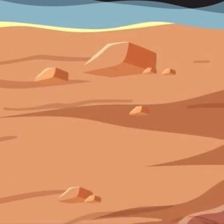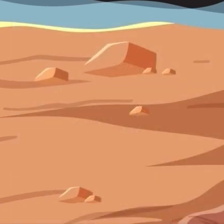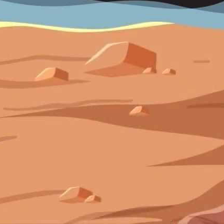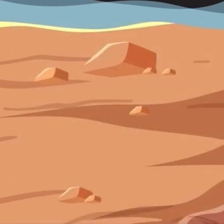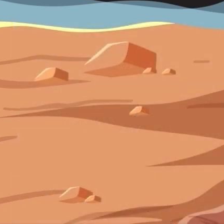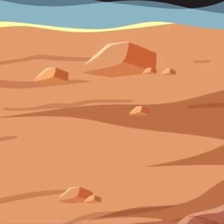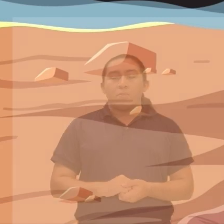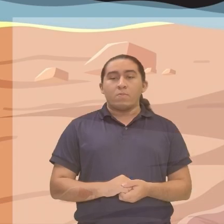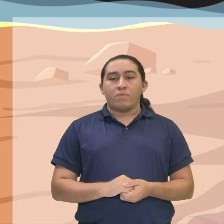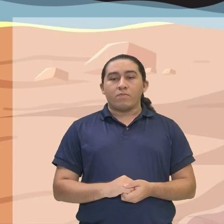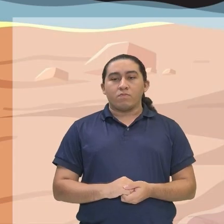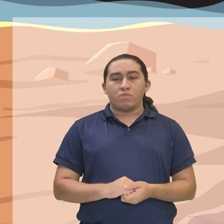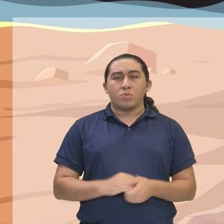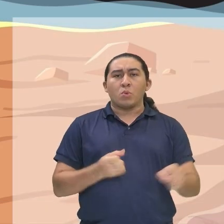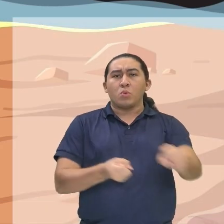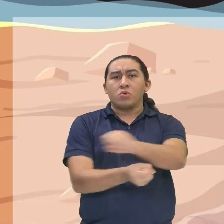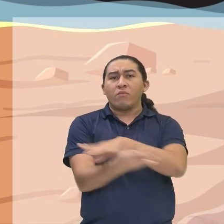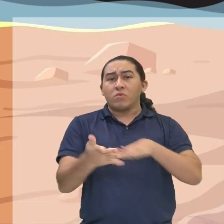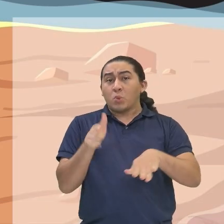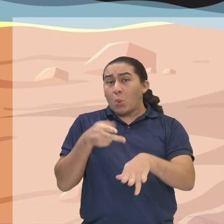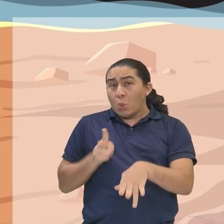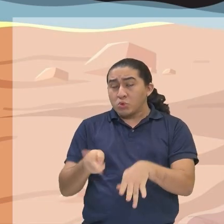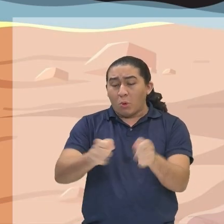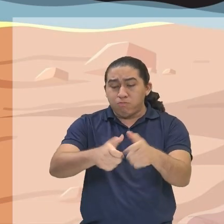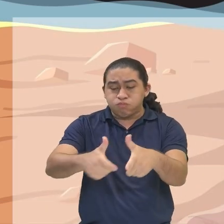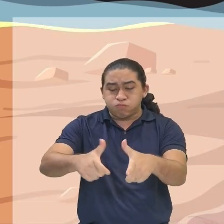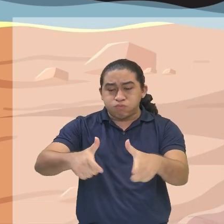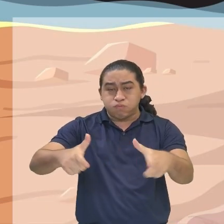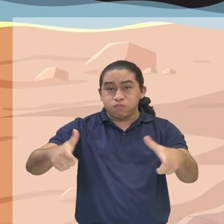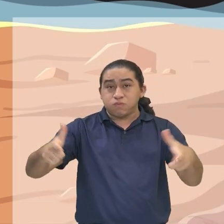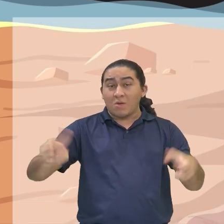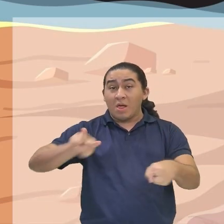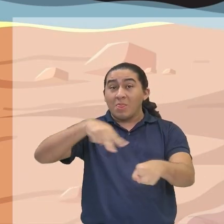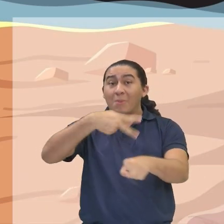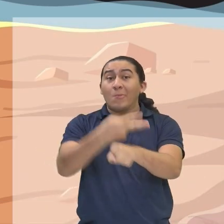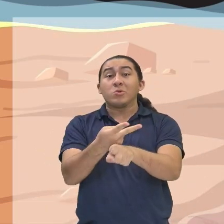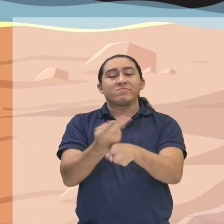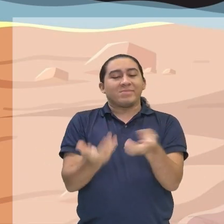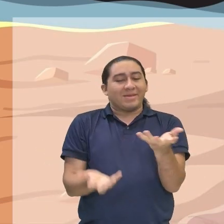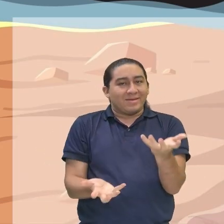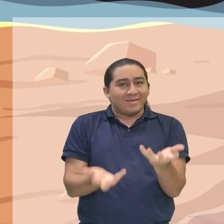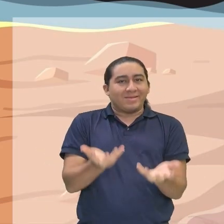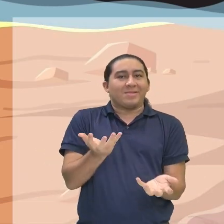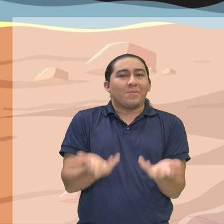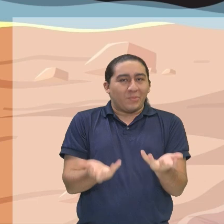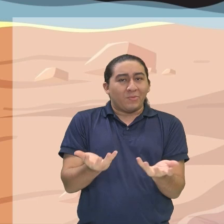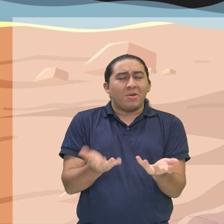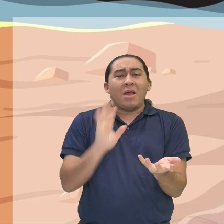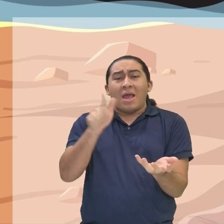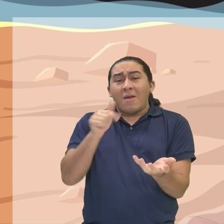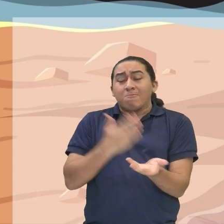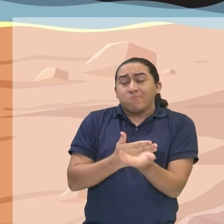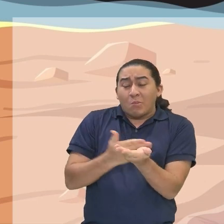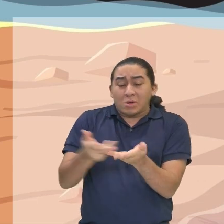aí aconteceu da estabilização dessas partículas. Quando essas partículas começaram a se estabilizar ali, o que